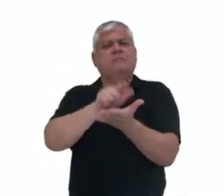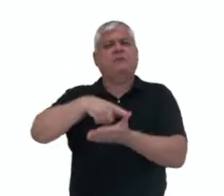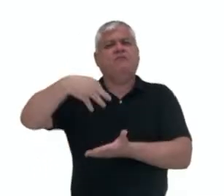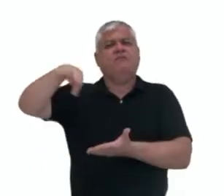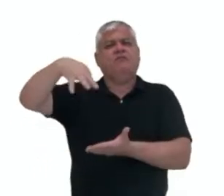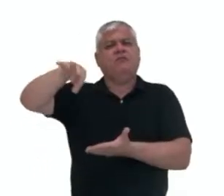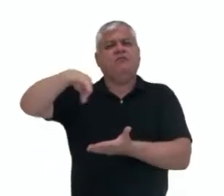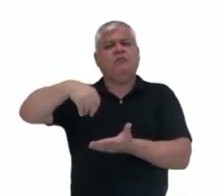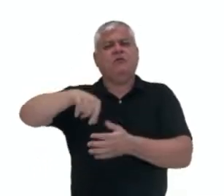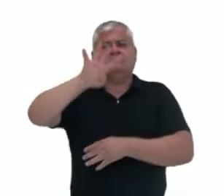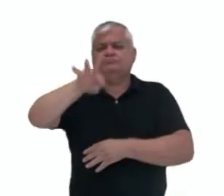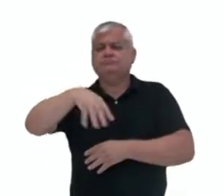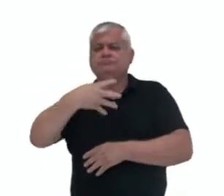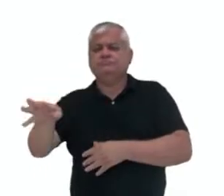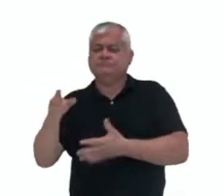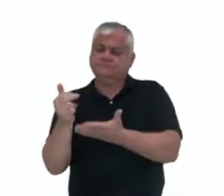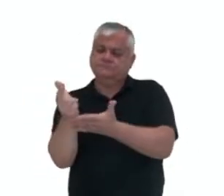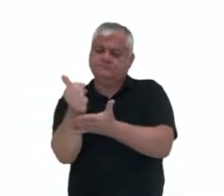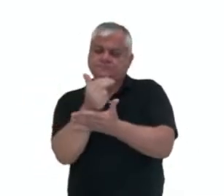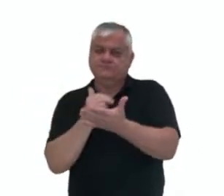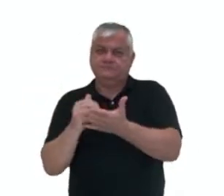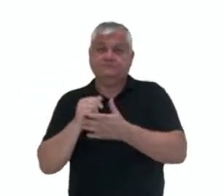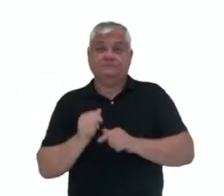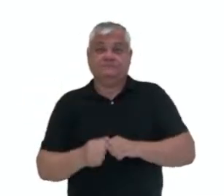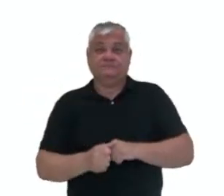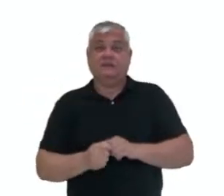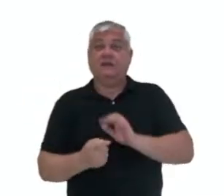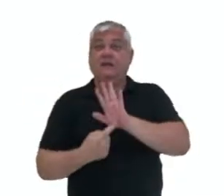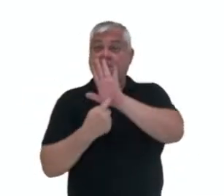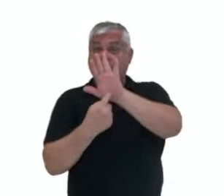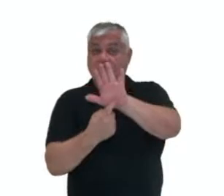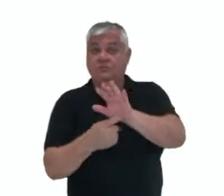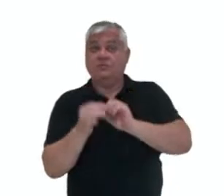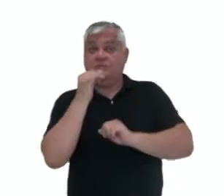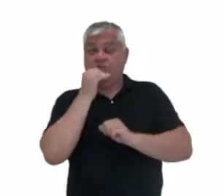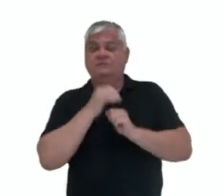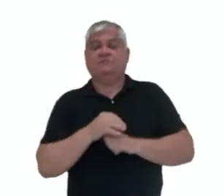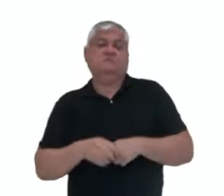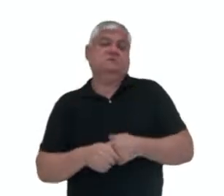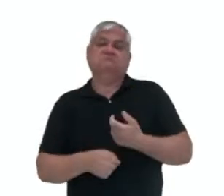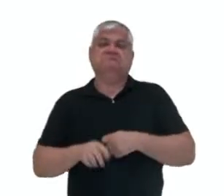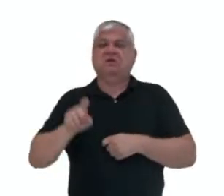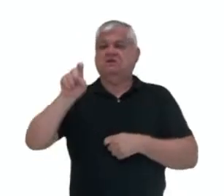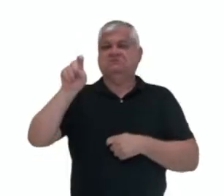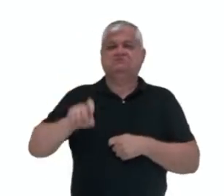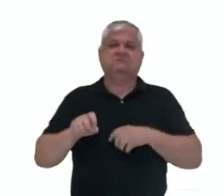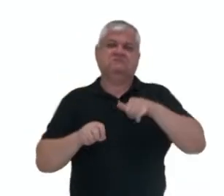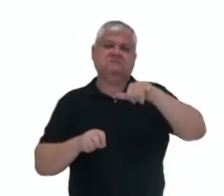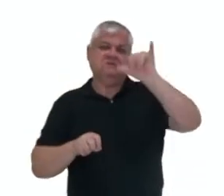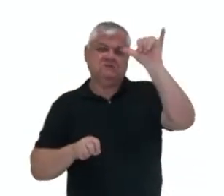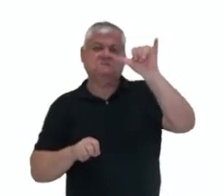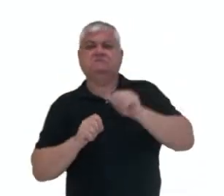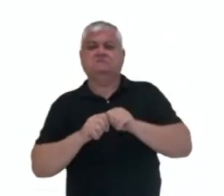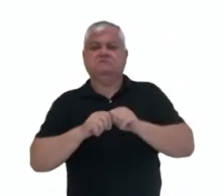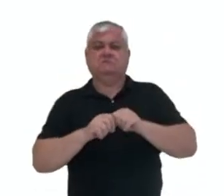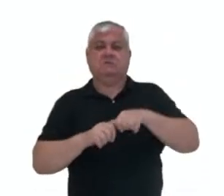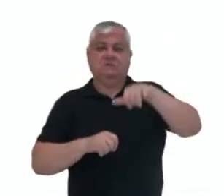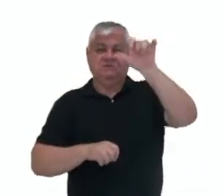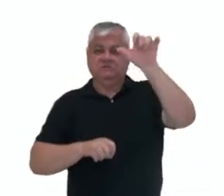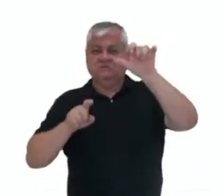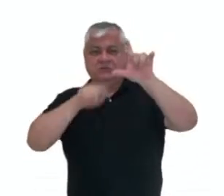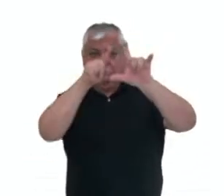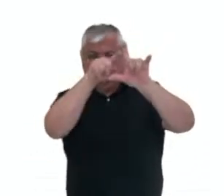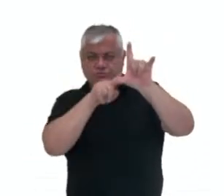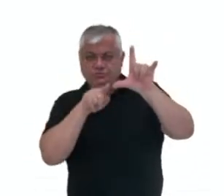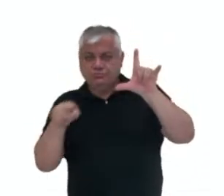caderno quadriculada. Ela representou como sendo o eixo X, o eixo horizontal, a quantidade de cetim em metros.